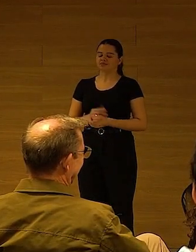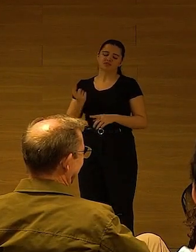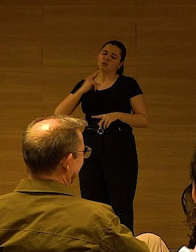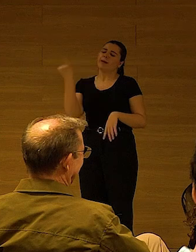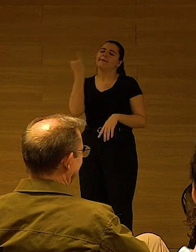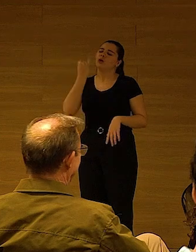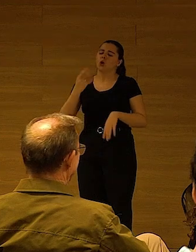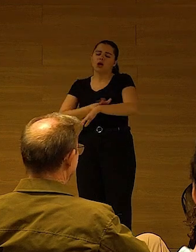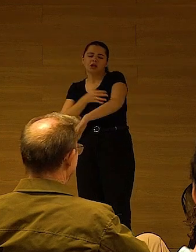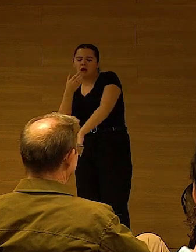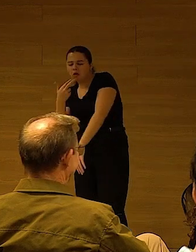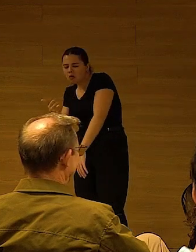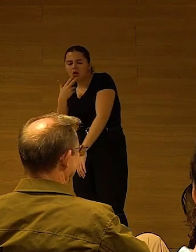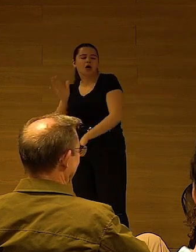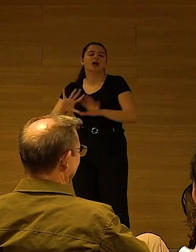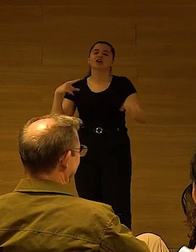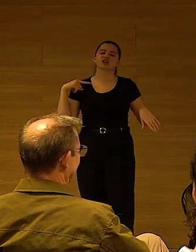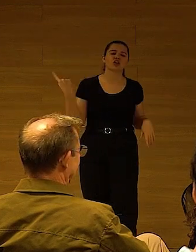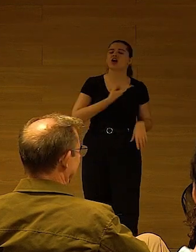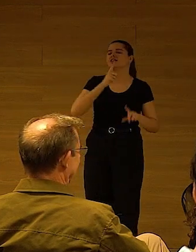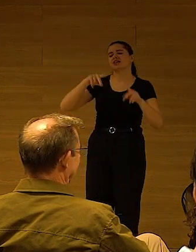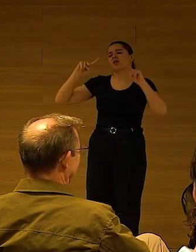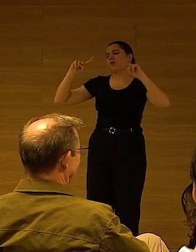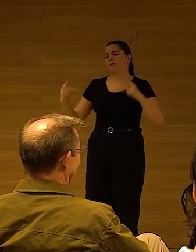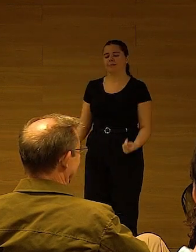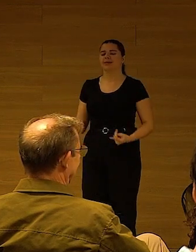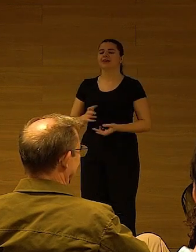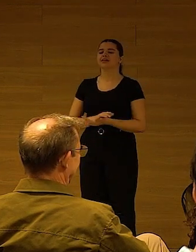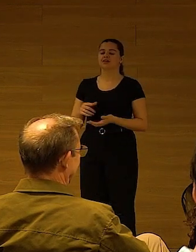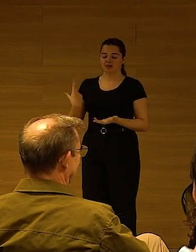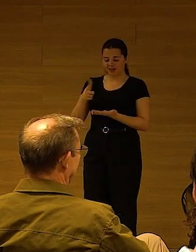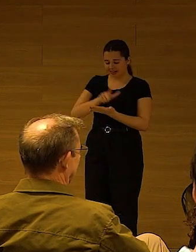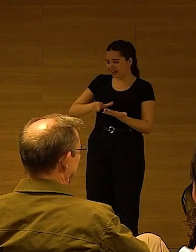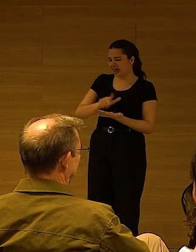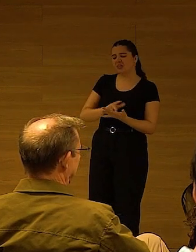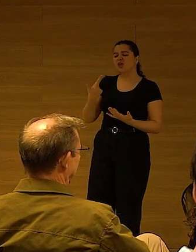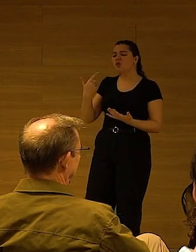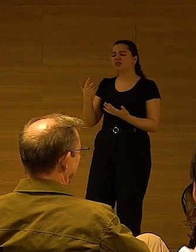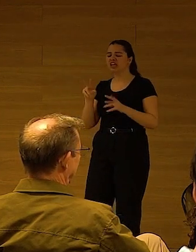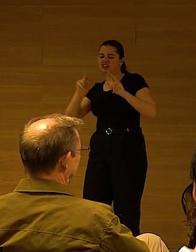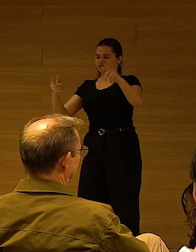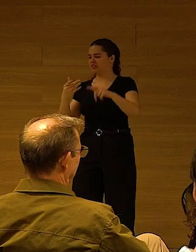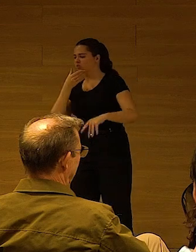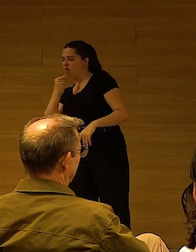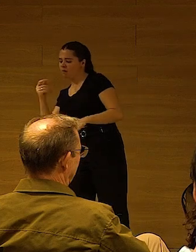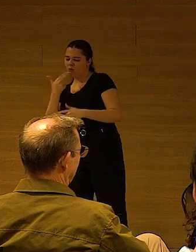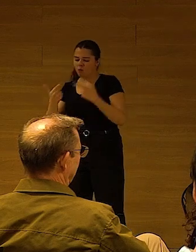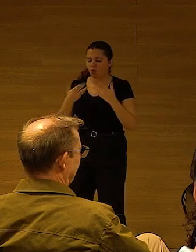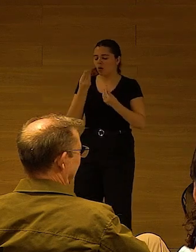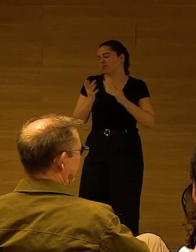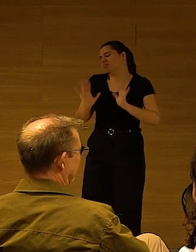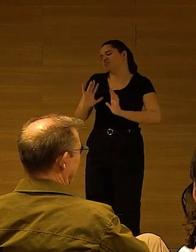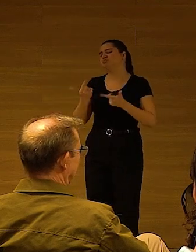independente da cor da pele, todos nós somos seres humanos. Na minha literatura nunca aparece essa distinção. Tá